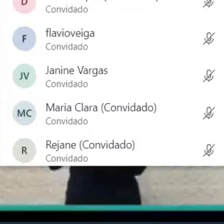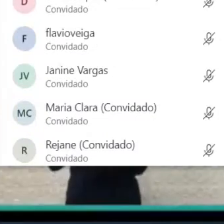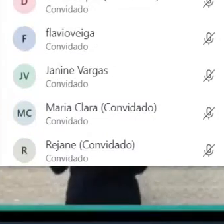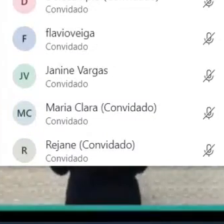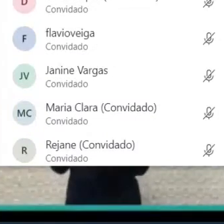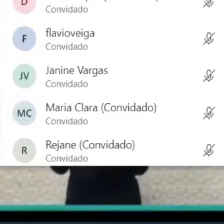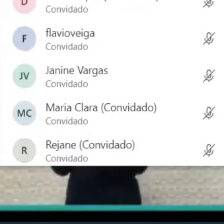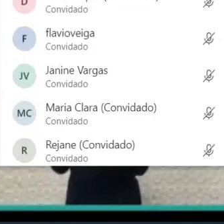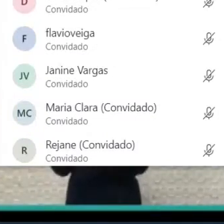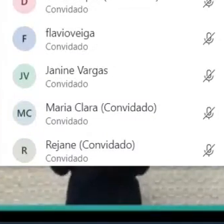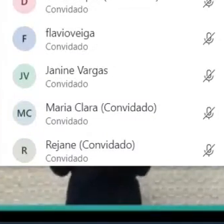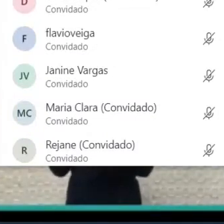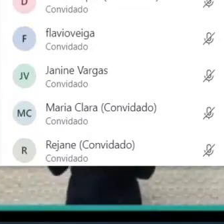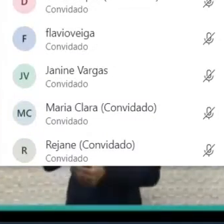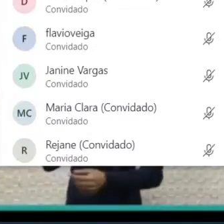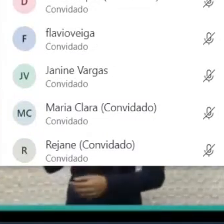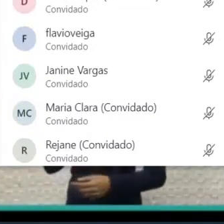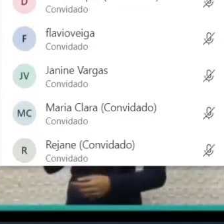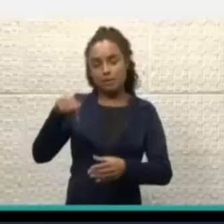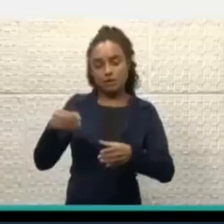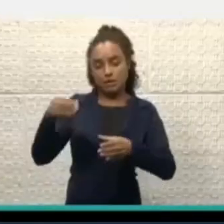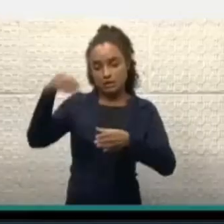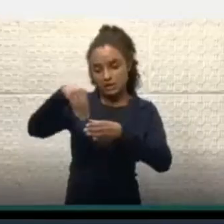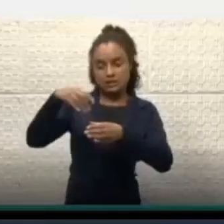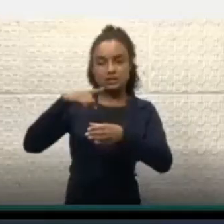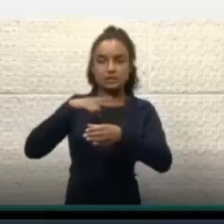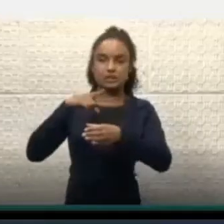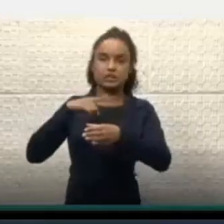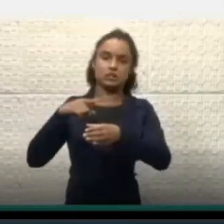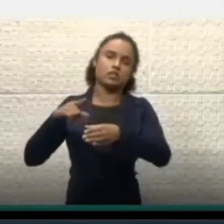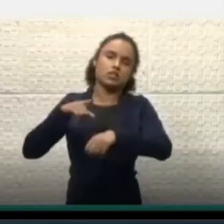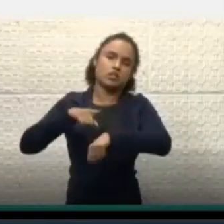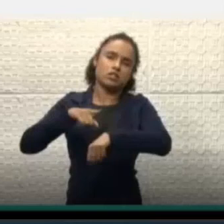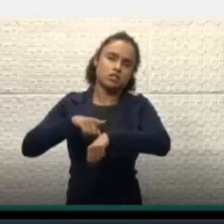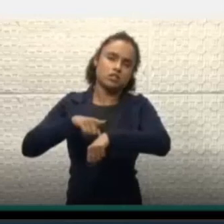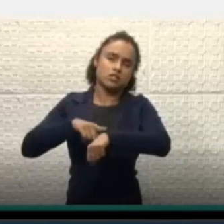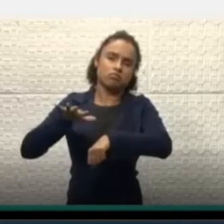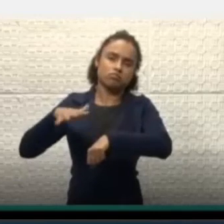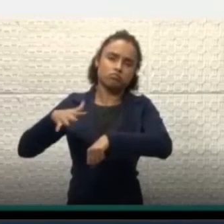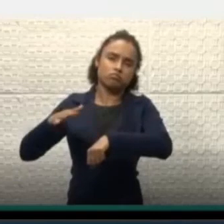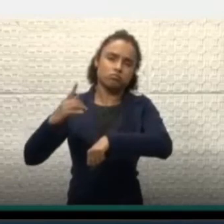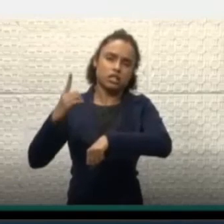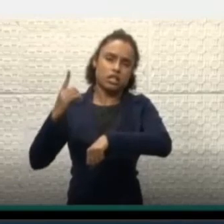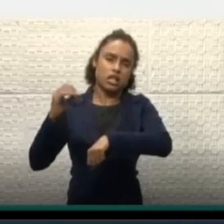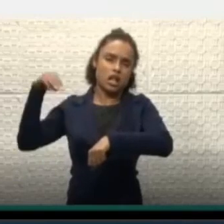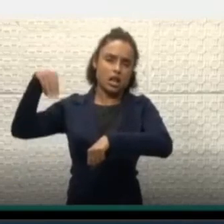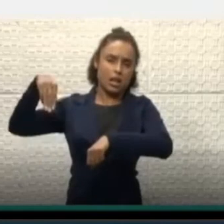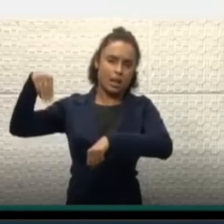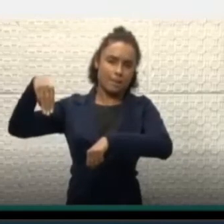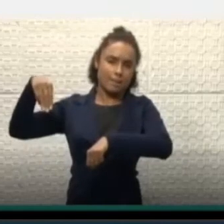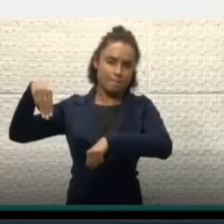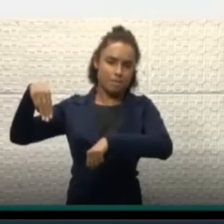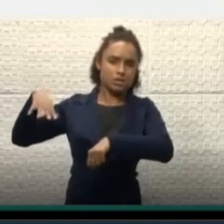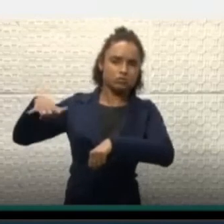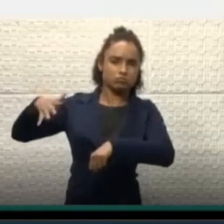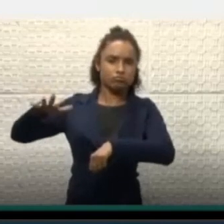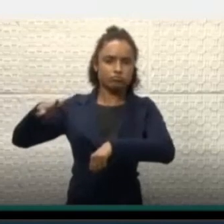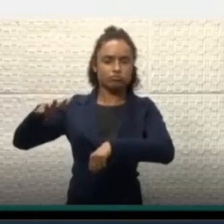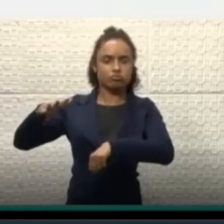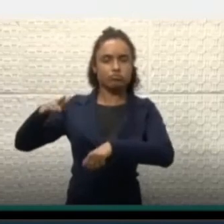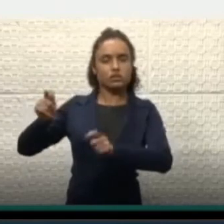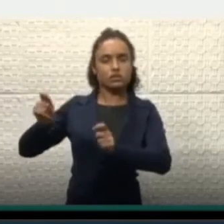e colocar esse becker lá dentro por um tempo específico aí, no máximo 10 minutos, é